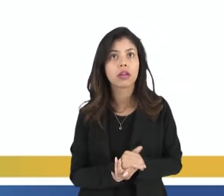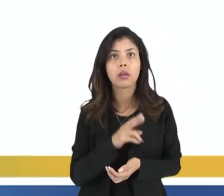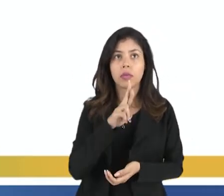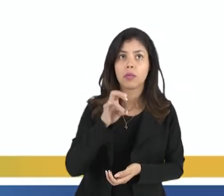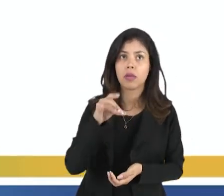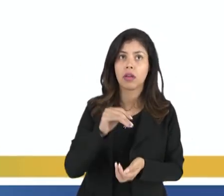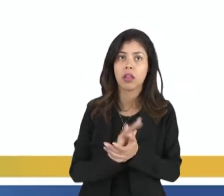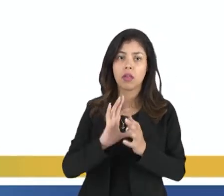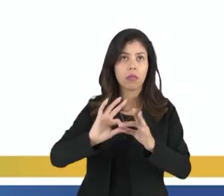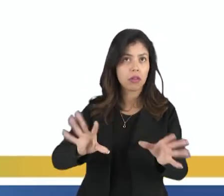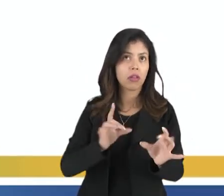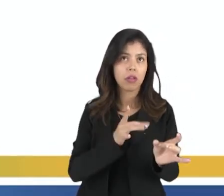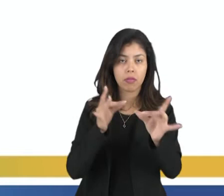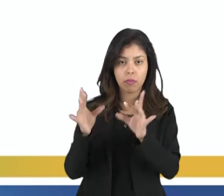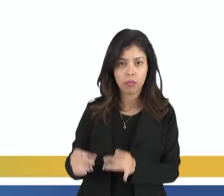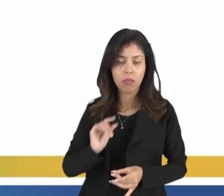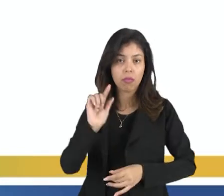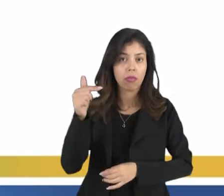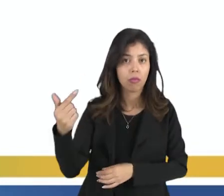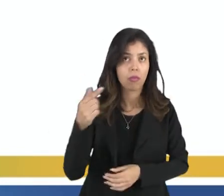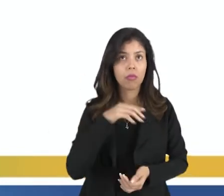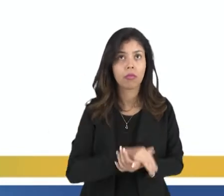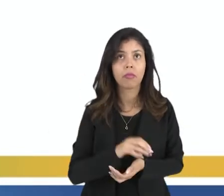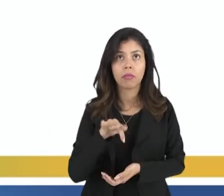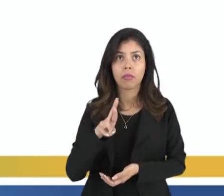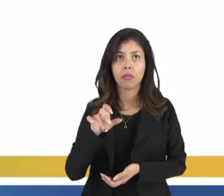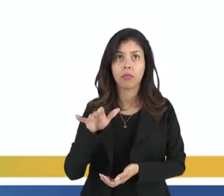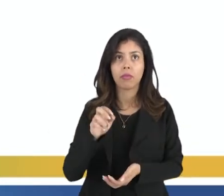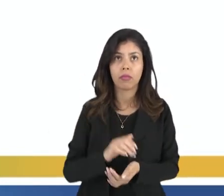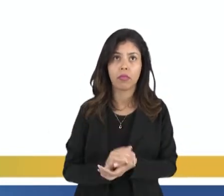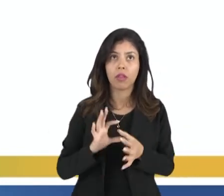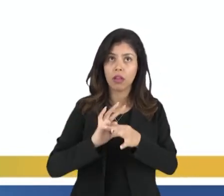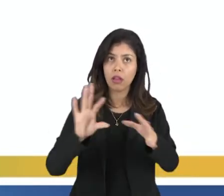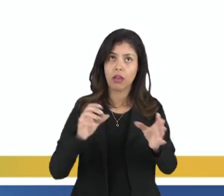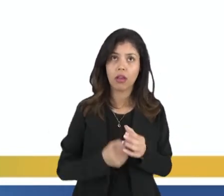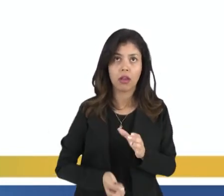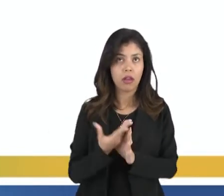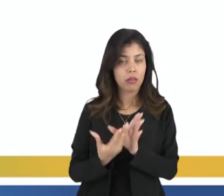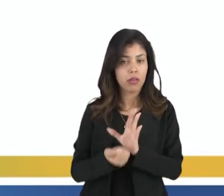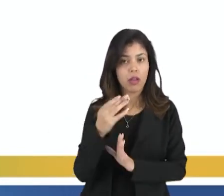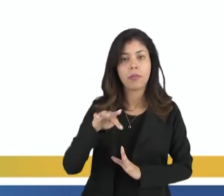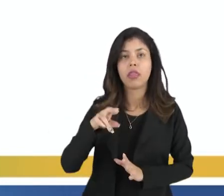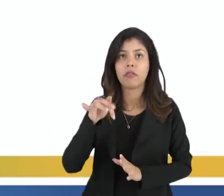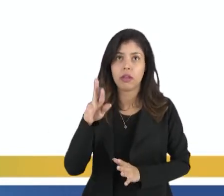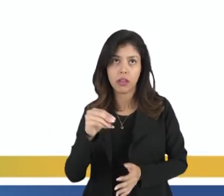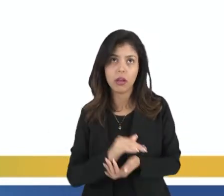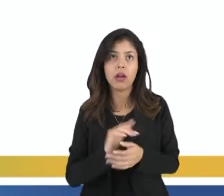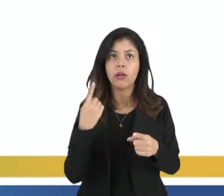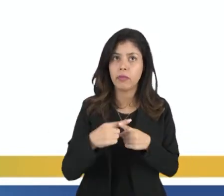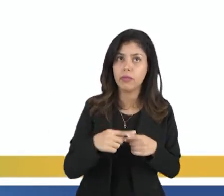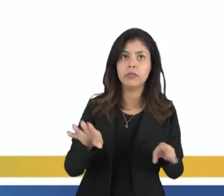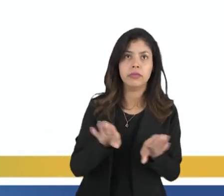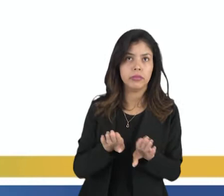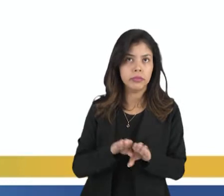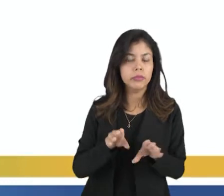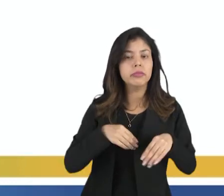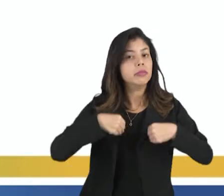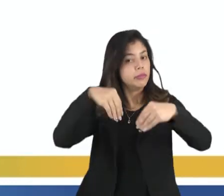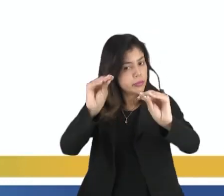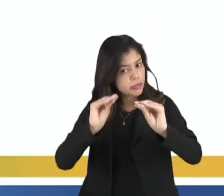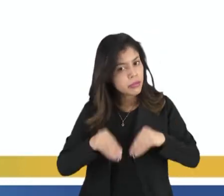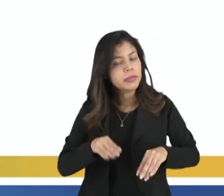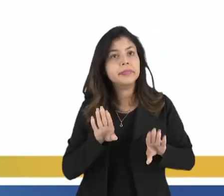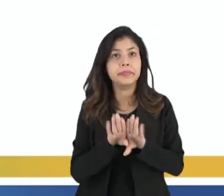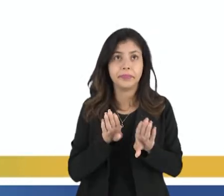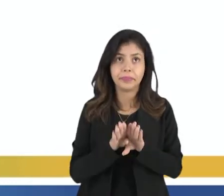a liberdade do comércio com outras metrópoles, né? A liberdade de produzir manufaturas também, porque tudo tinha que exportar,